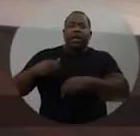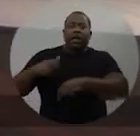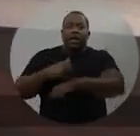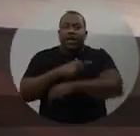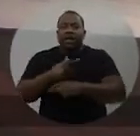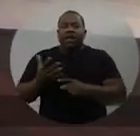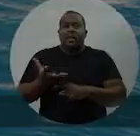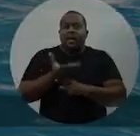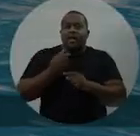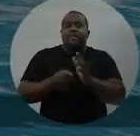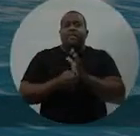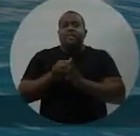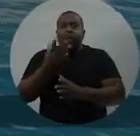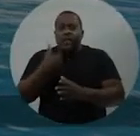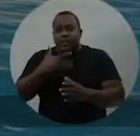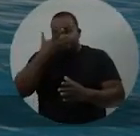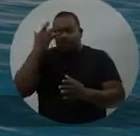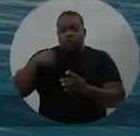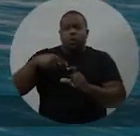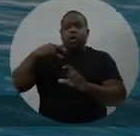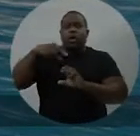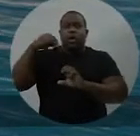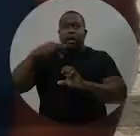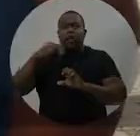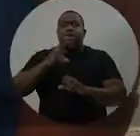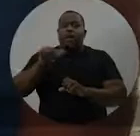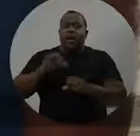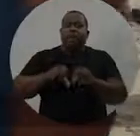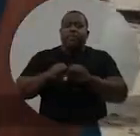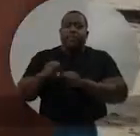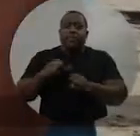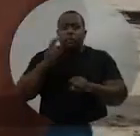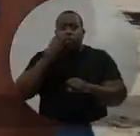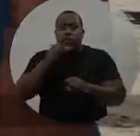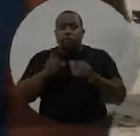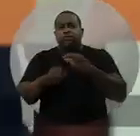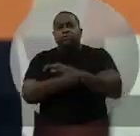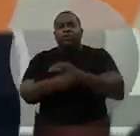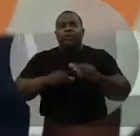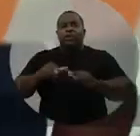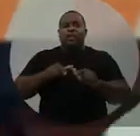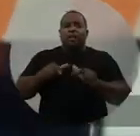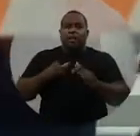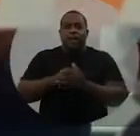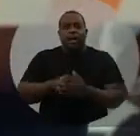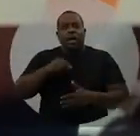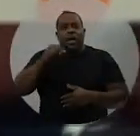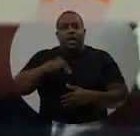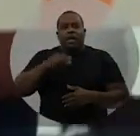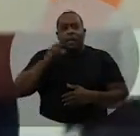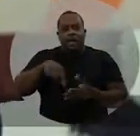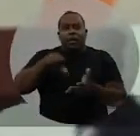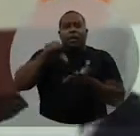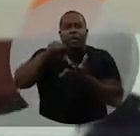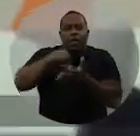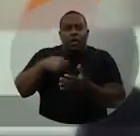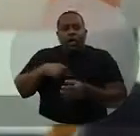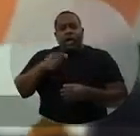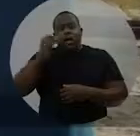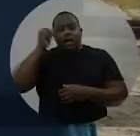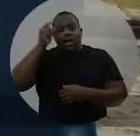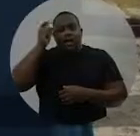muitos empreendedores terão formação para serem inseridos no mercado de trabalho. É isso, aqui vai ser o polo de economia